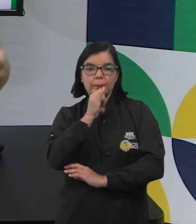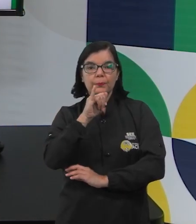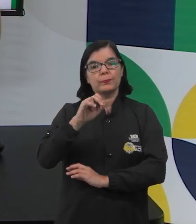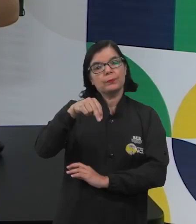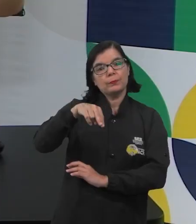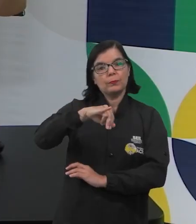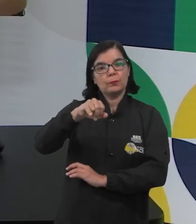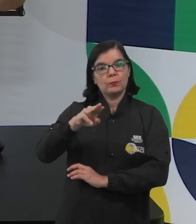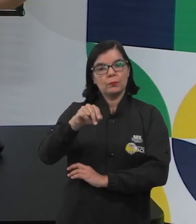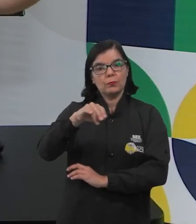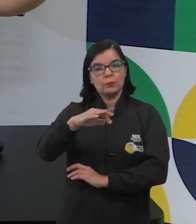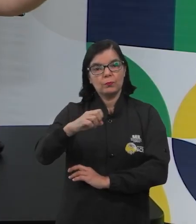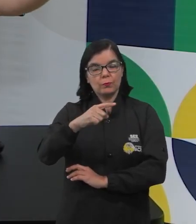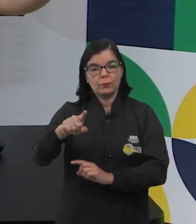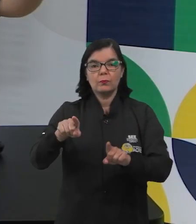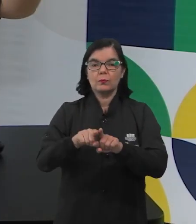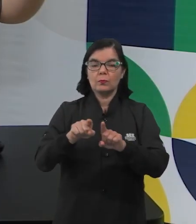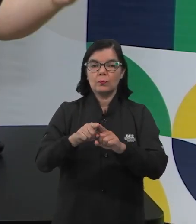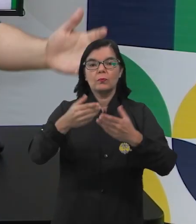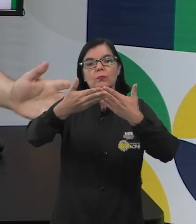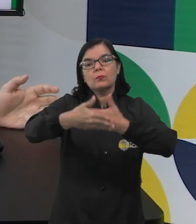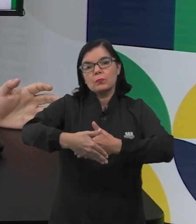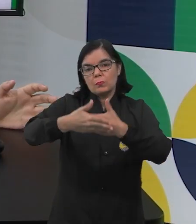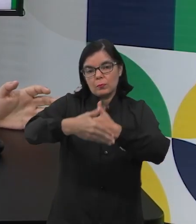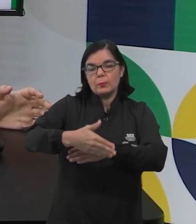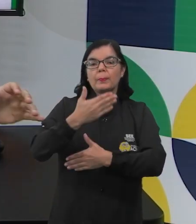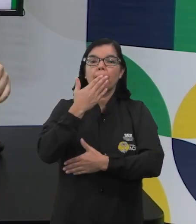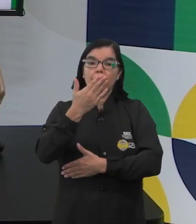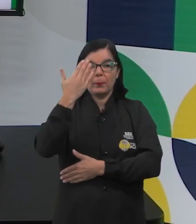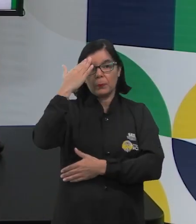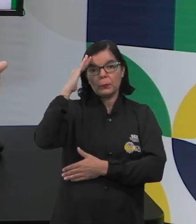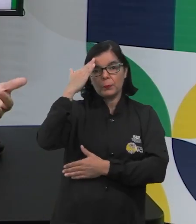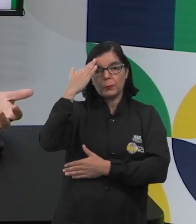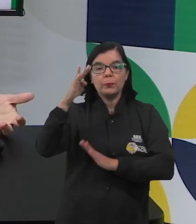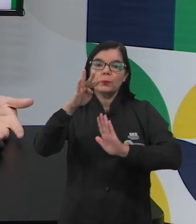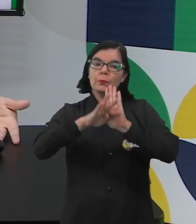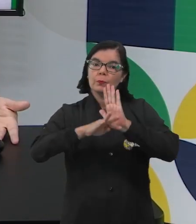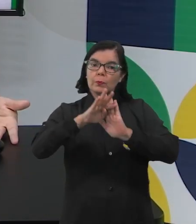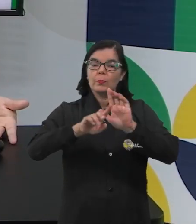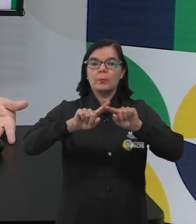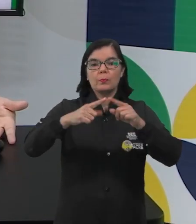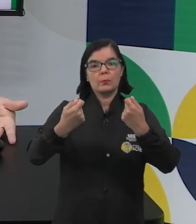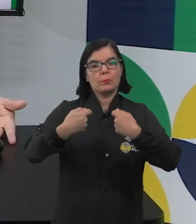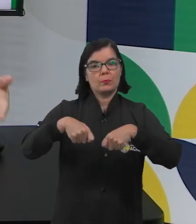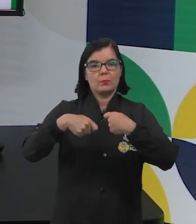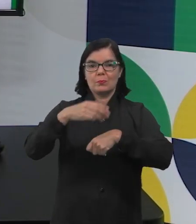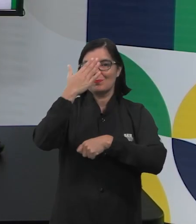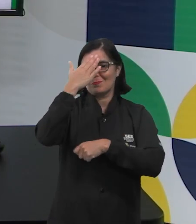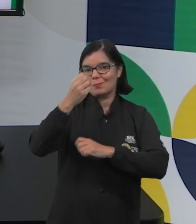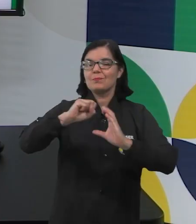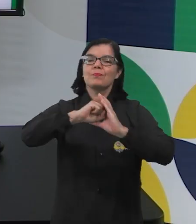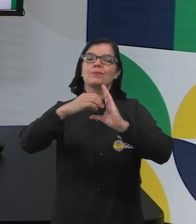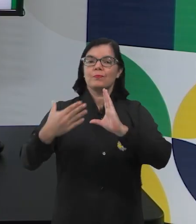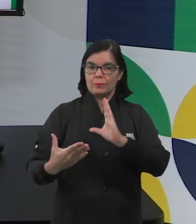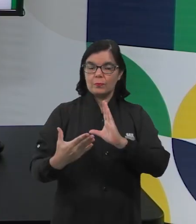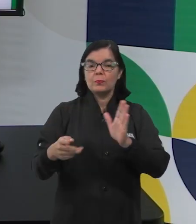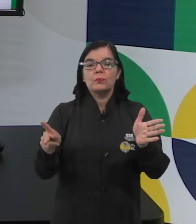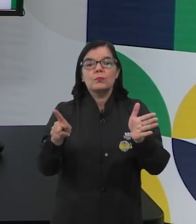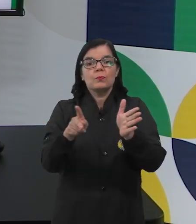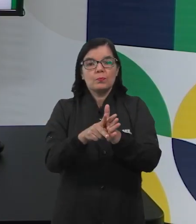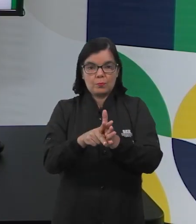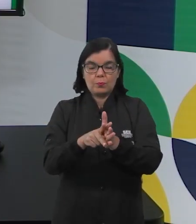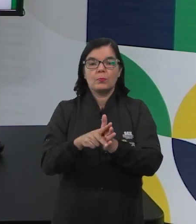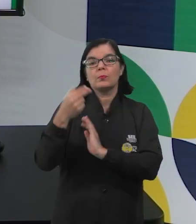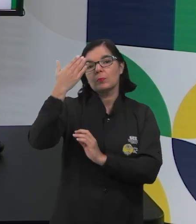injunção, ou um texto injuntivo vai cair na prova, vai pedir para você interpretar, mas eu preciso saber das características dessa injunção para